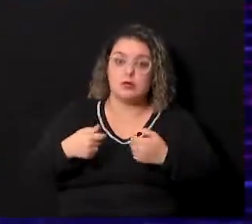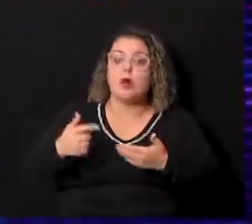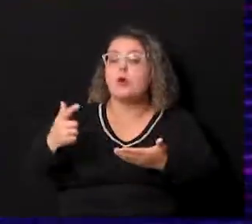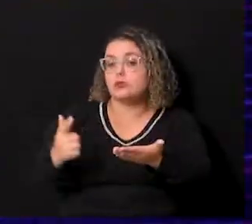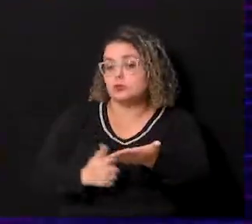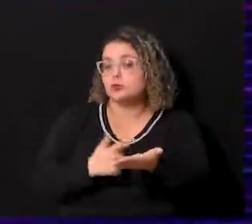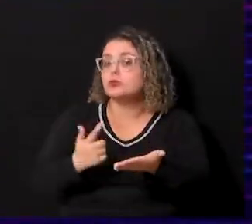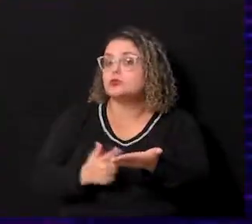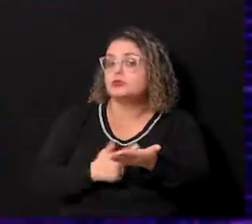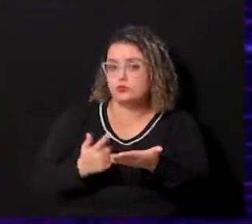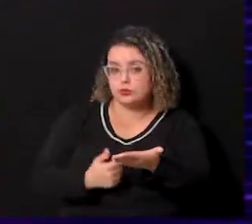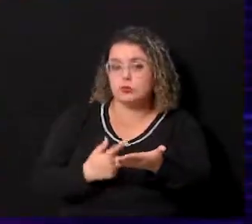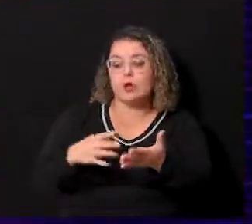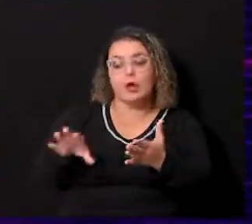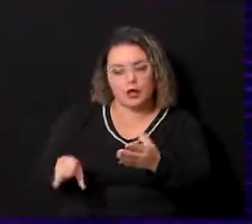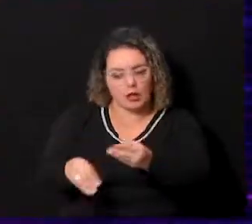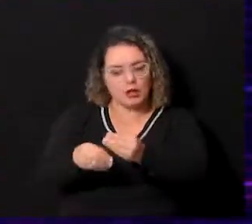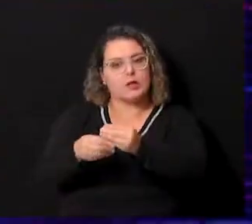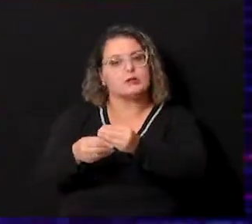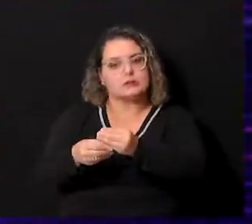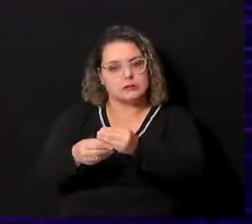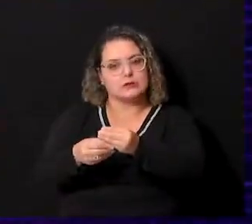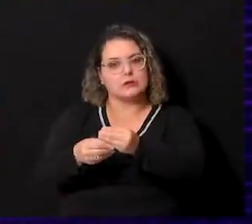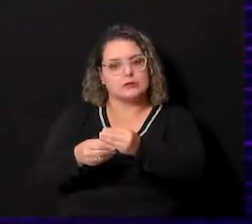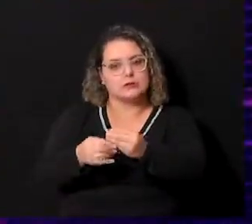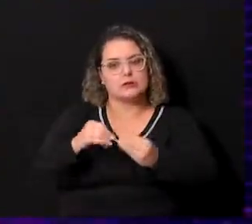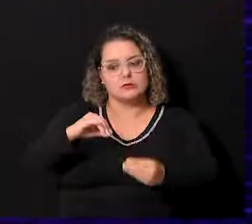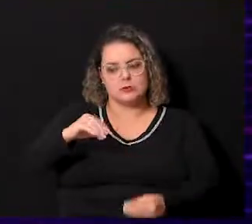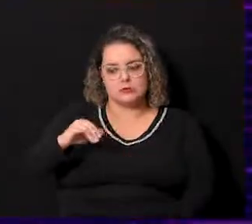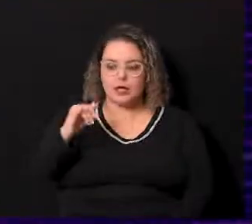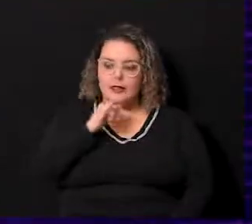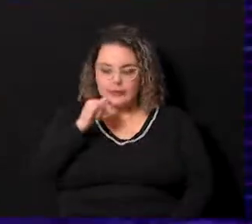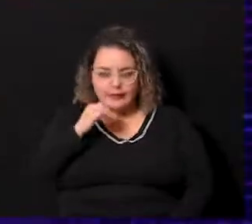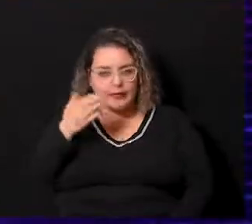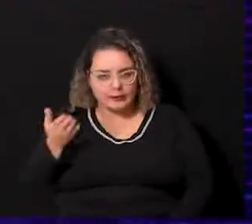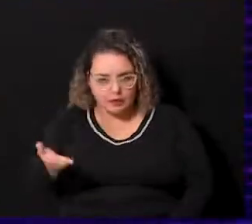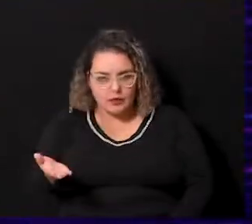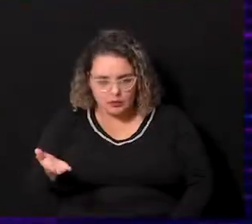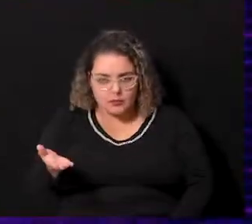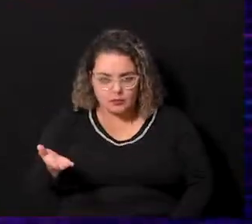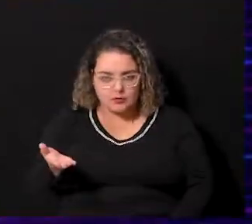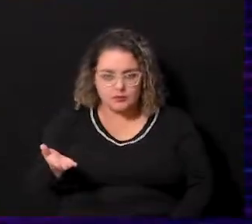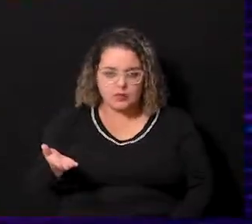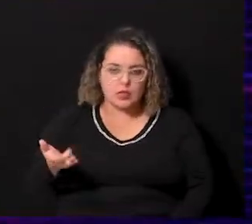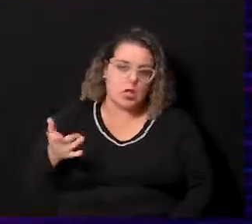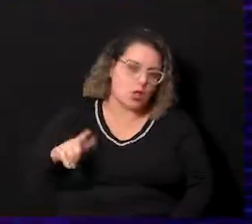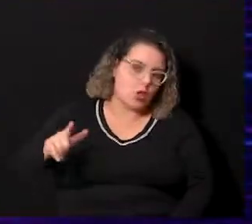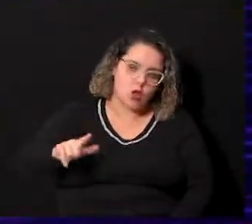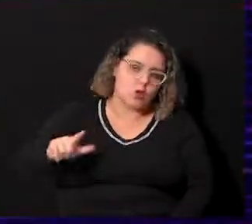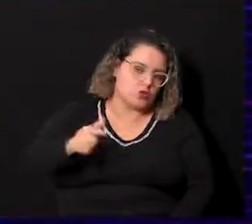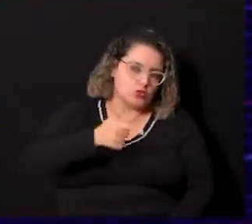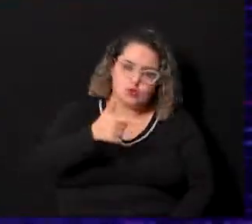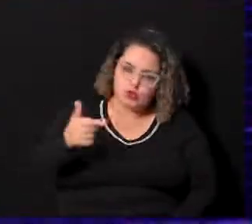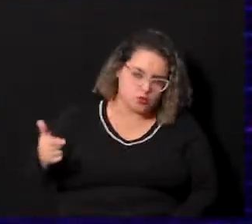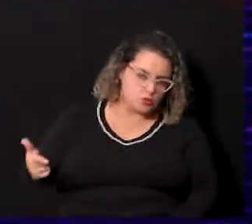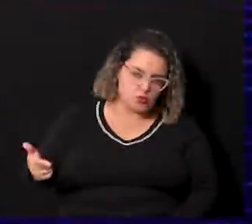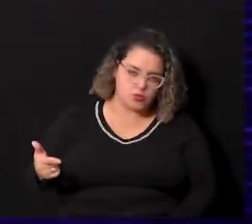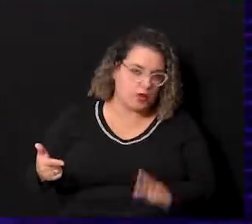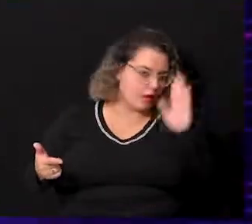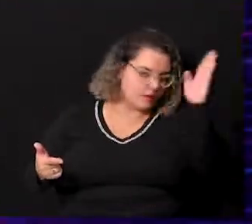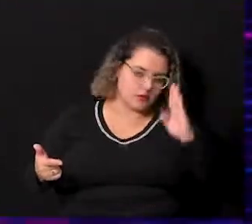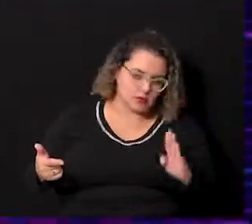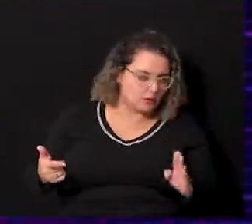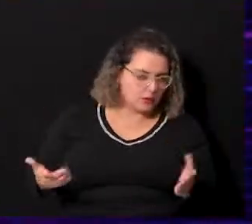preciso dar no livro, que eu precisei inserir no livro da Jaqueline italiana, né? Que, obviamente, não teve